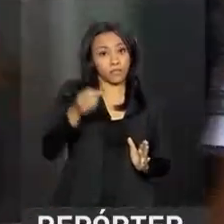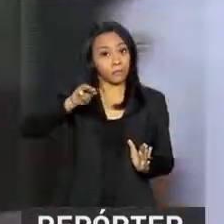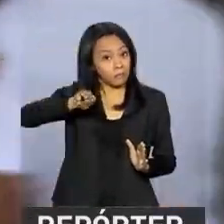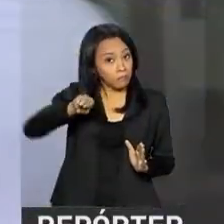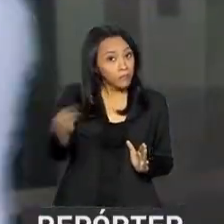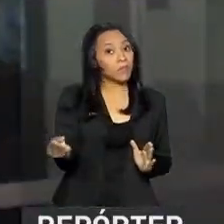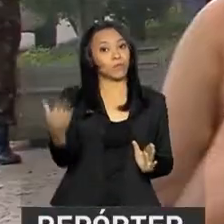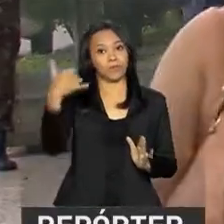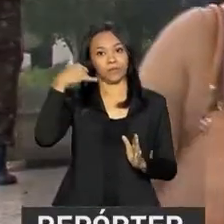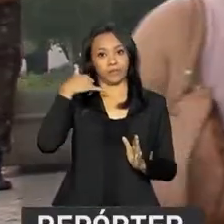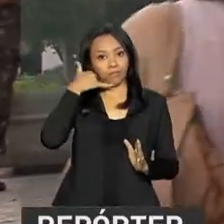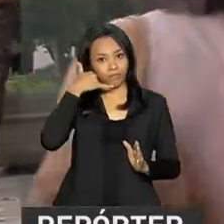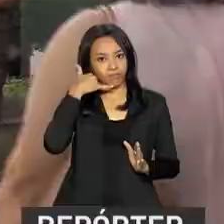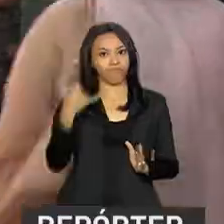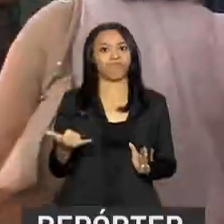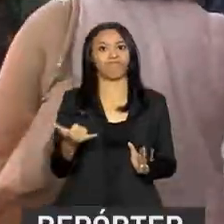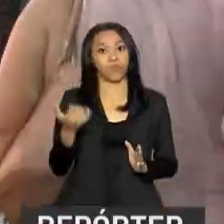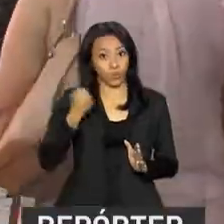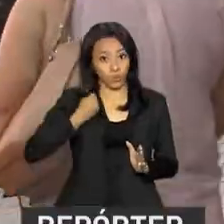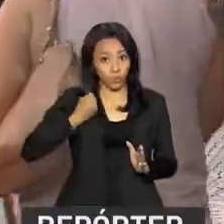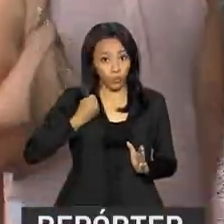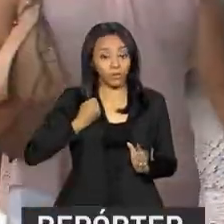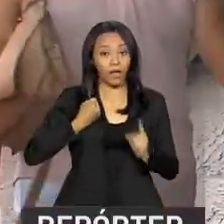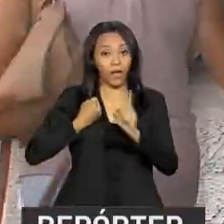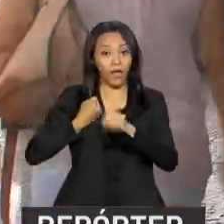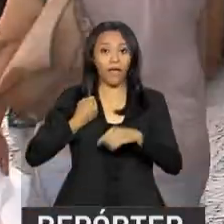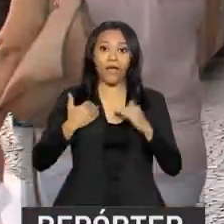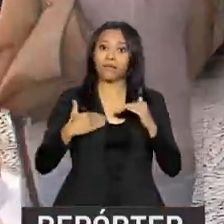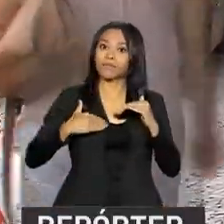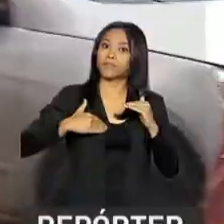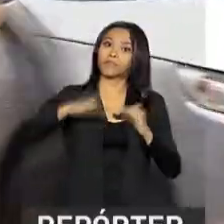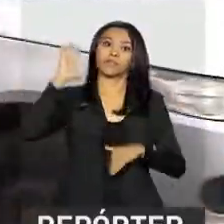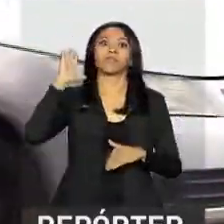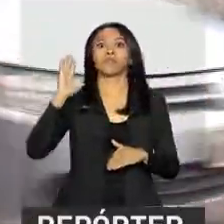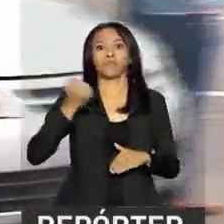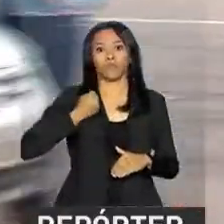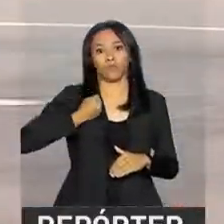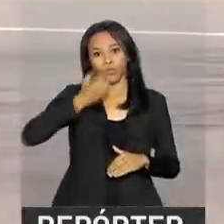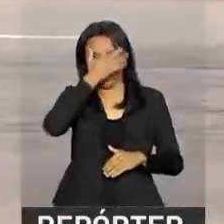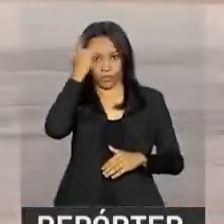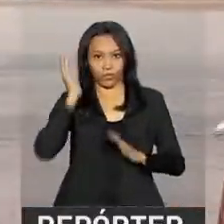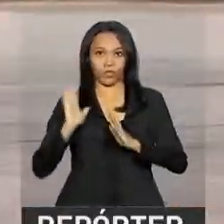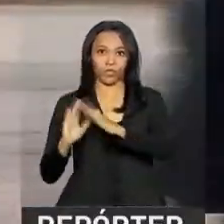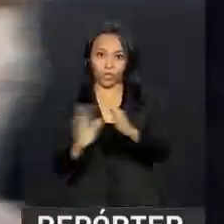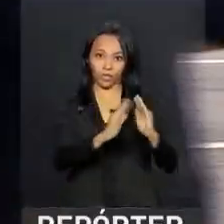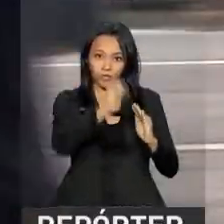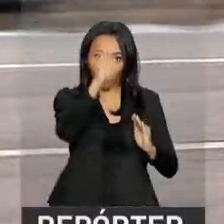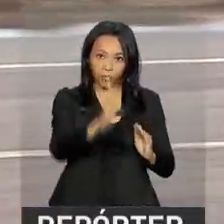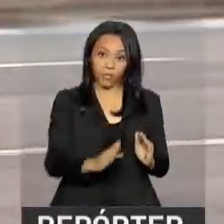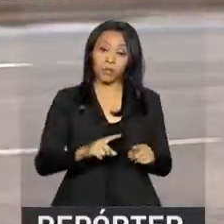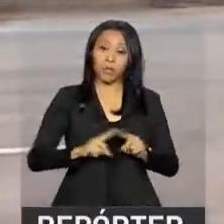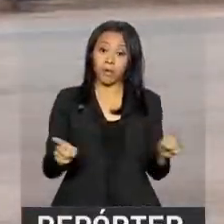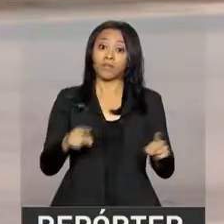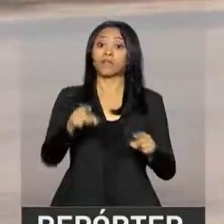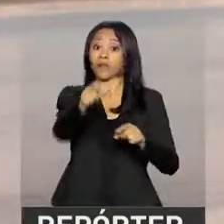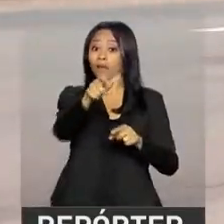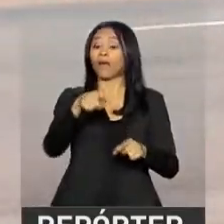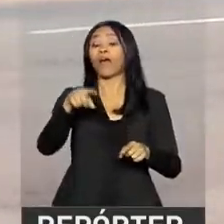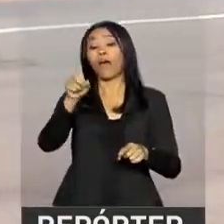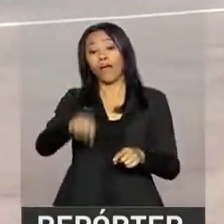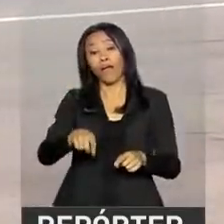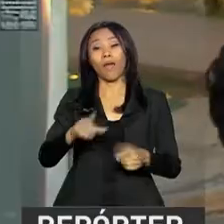linhas em operação. O número é superior ao de habitantes, mas muitos aparelhos usados aqui